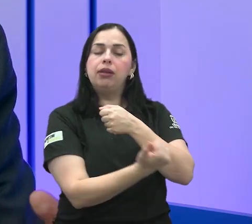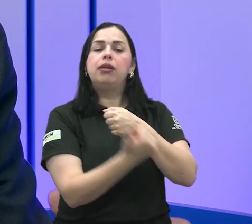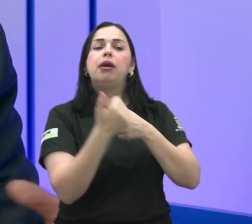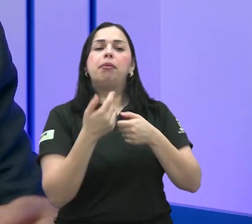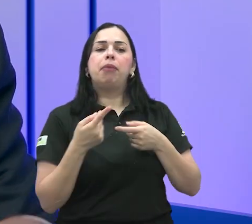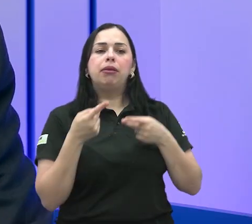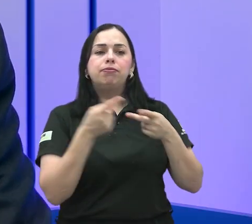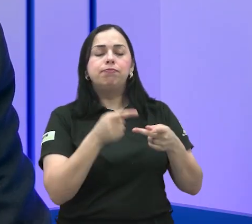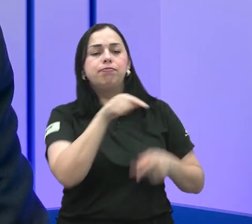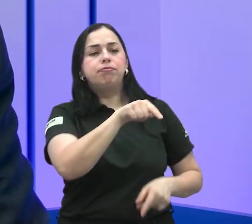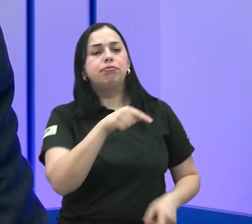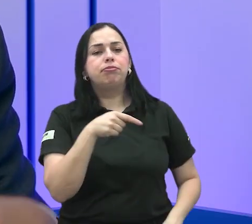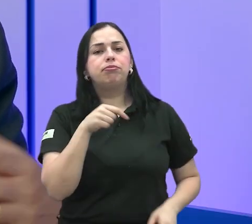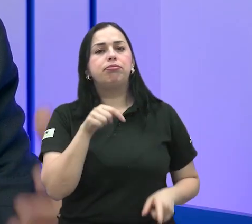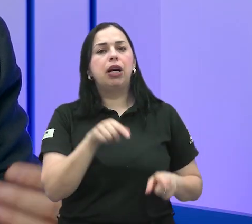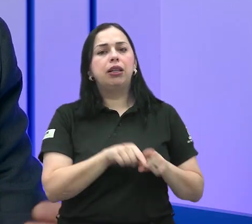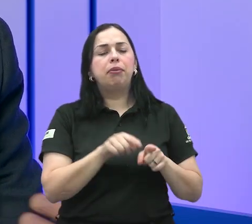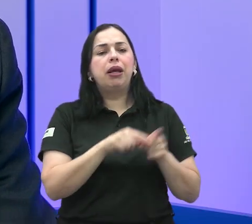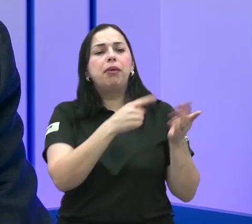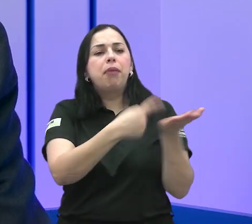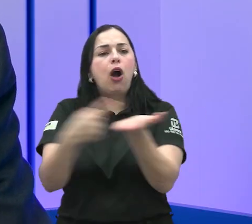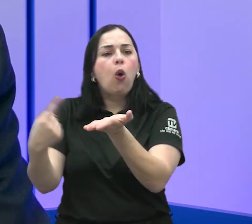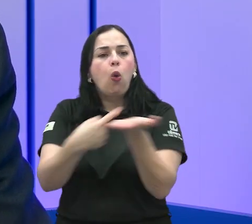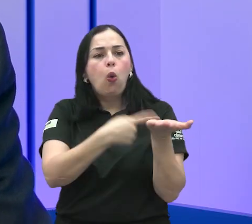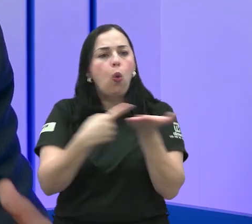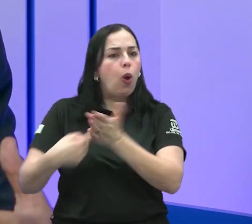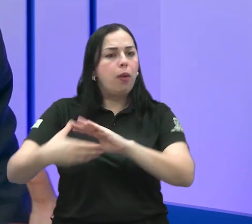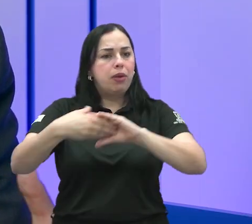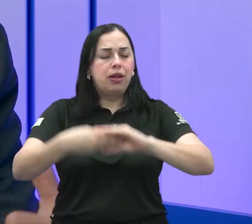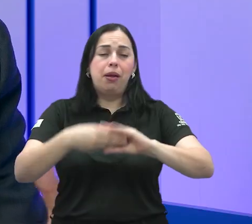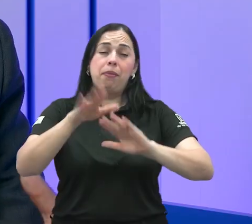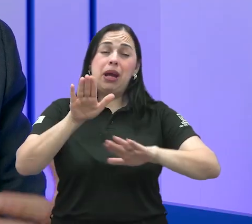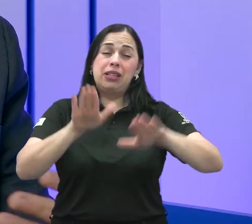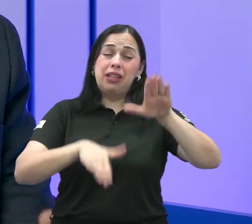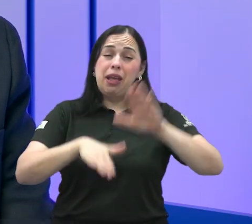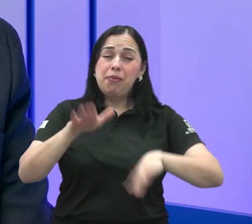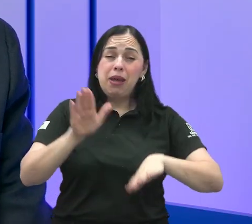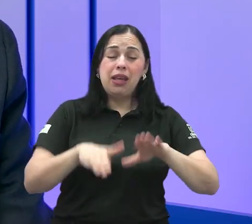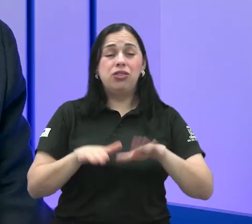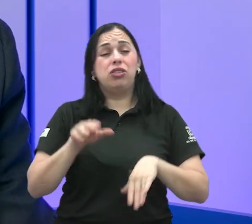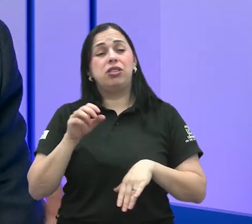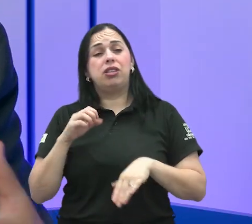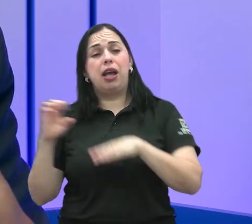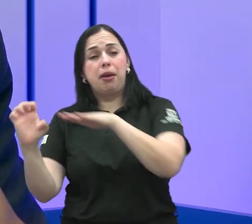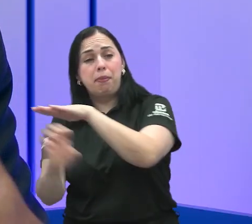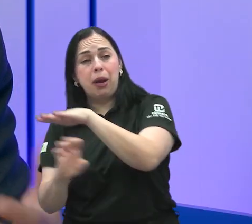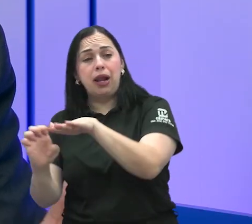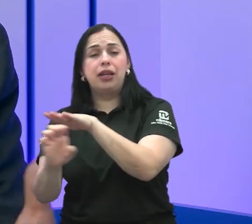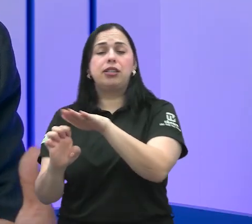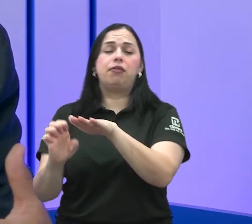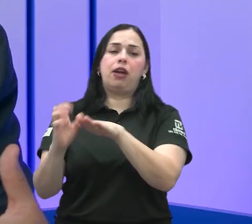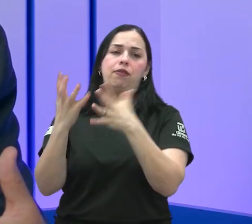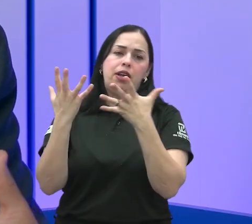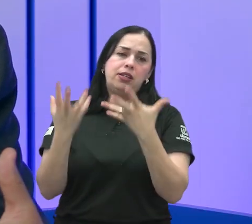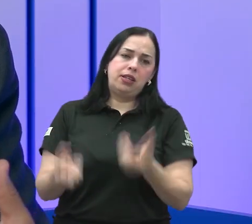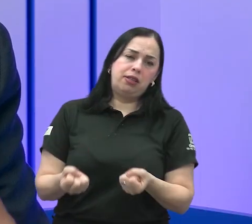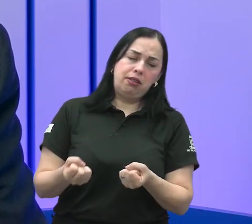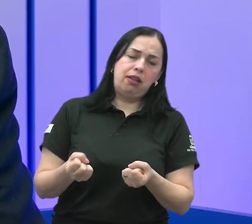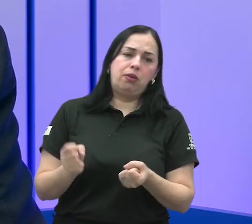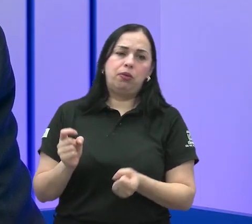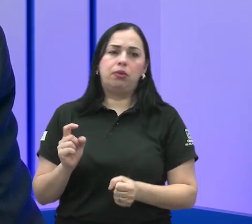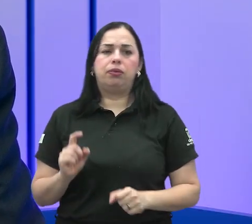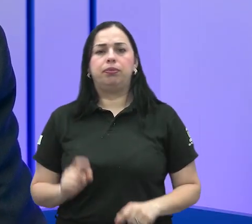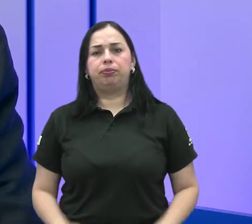responder, e pode sair uma solução consensual daquilo ali. Porém, vai depender da concordância do prestador de serviço que está